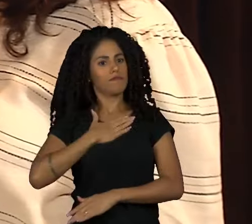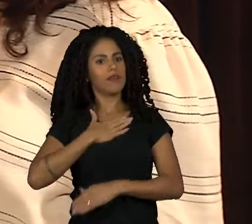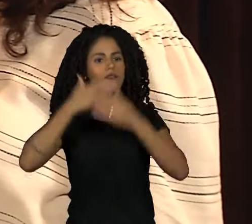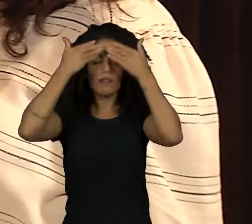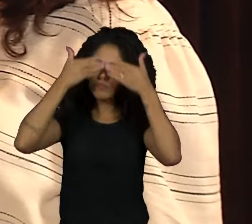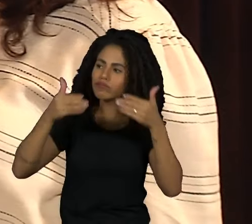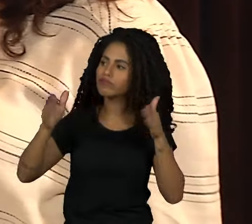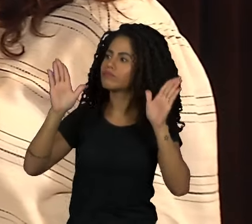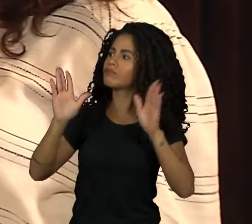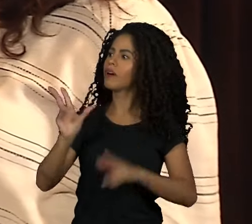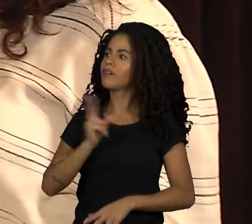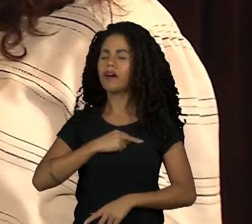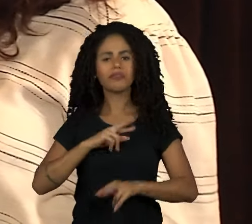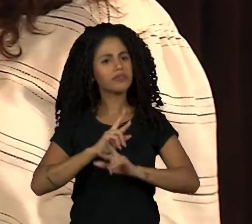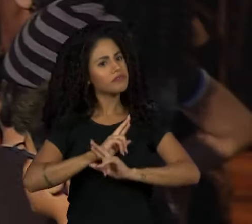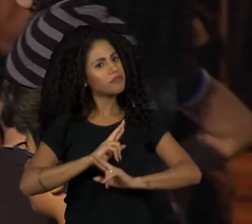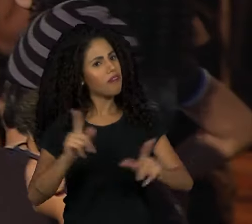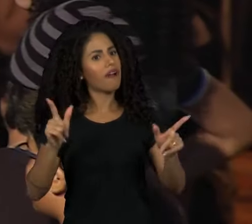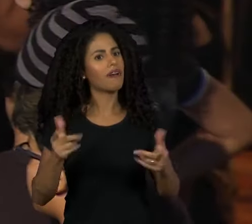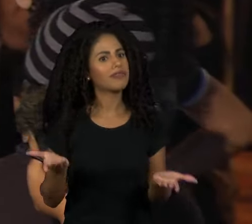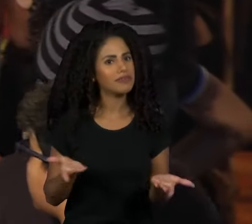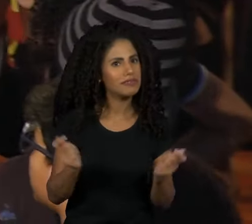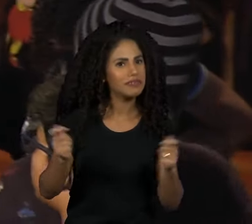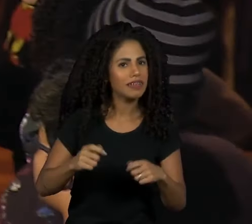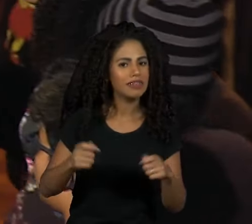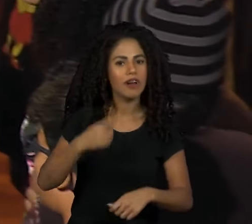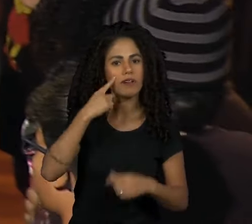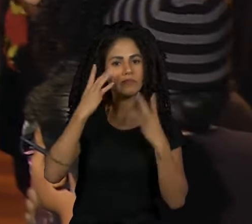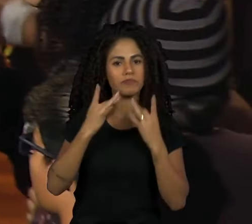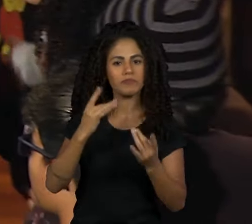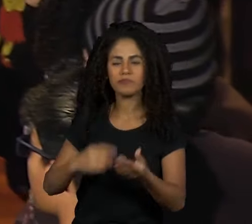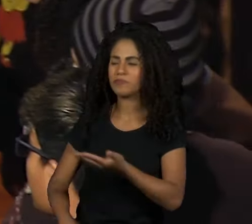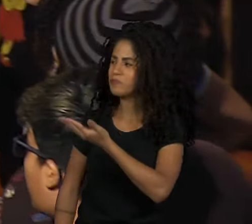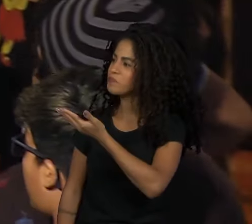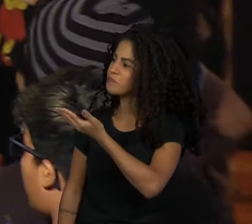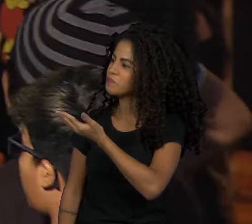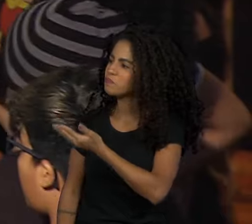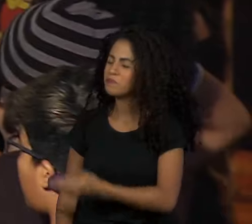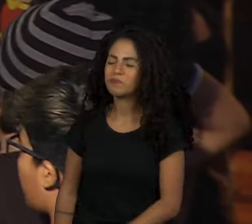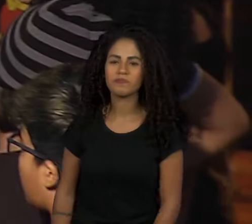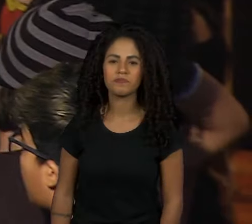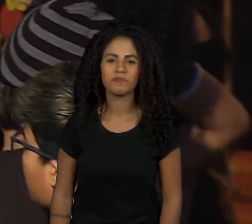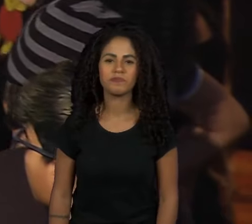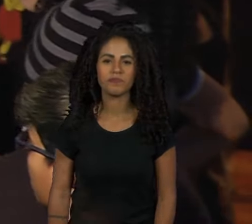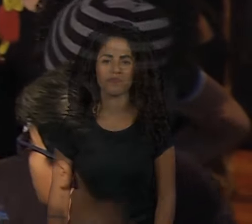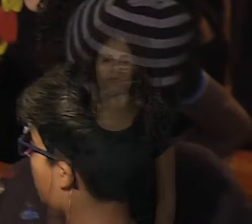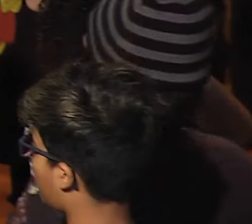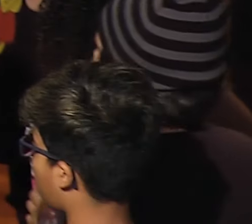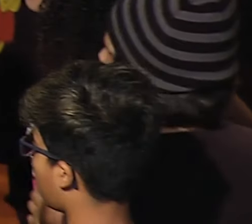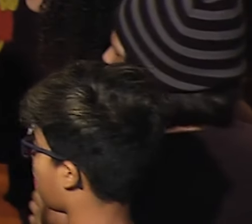tipo, nossa, como esse mundo é incrível. Atenção e... Lá, lá, lá, lá, lá, lá, lá, lá,